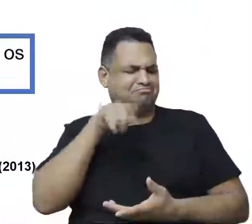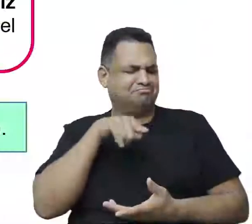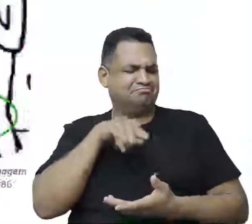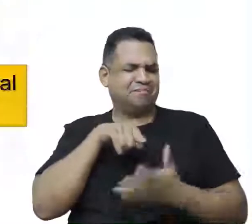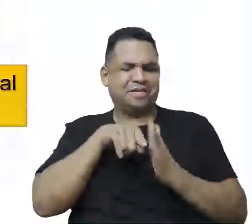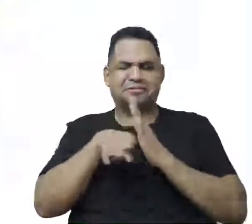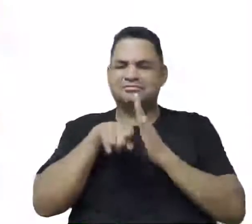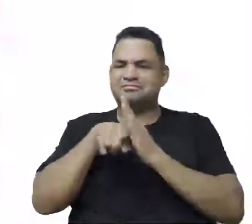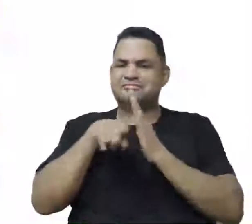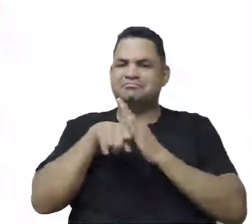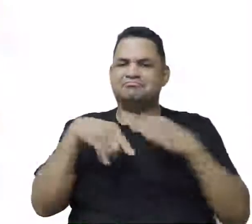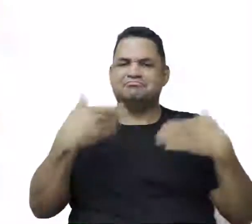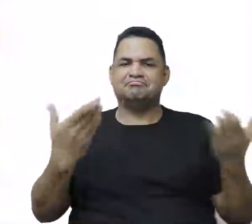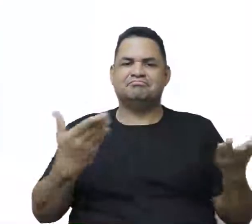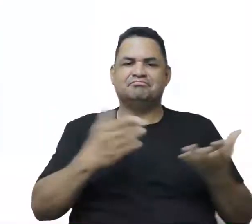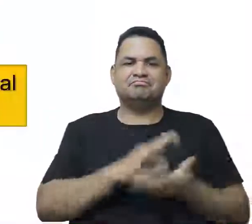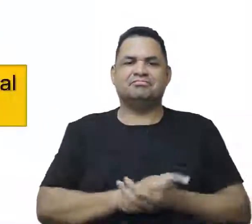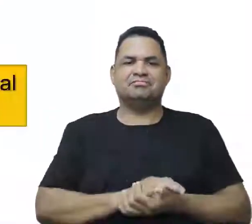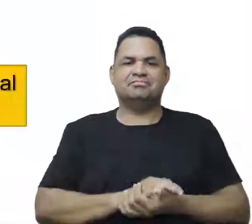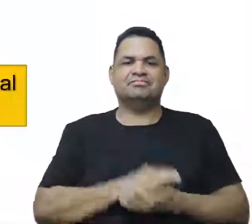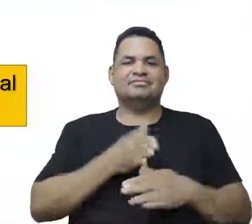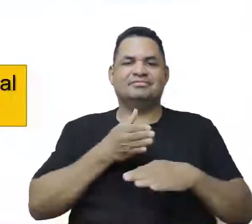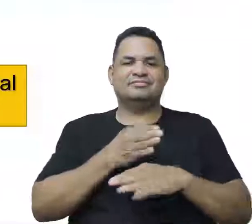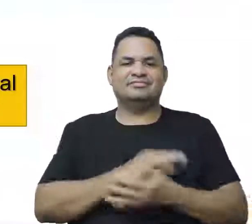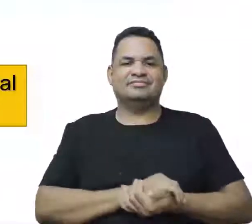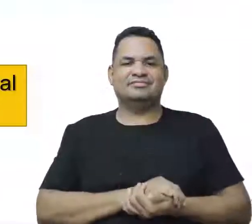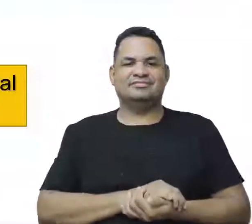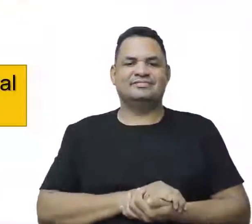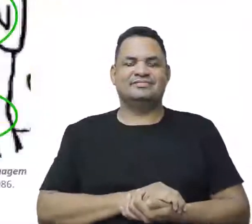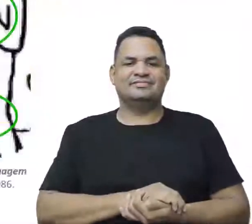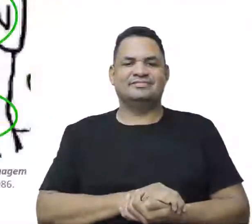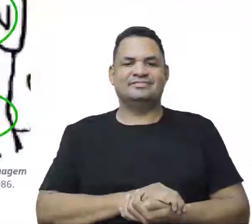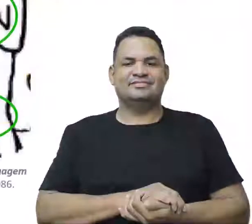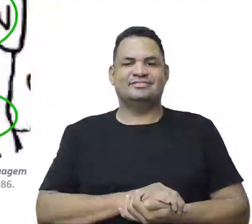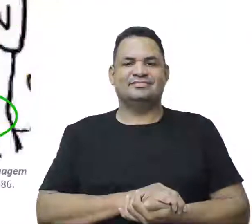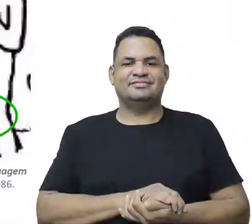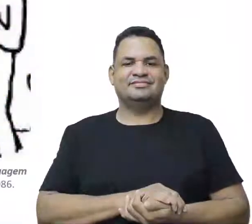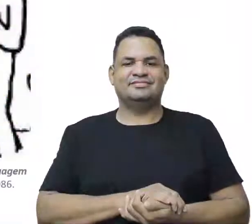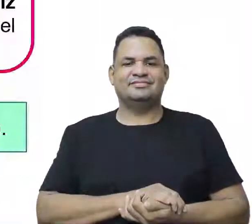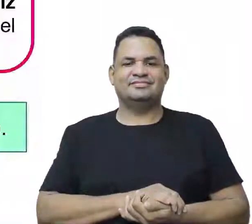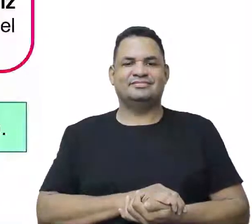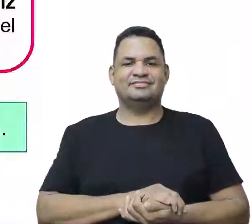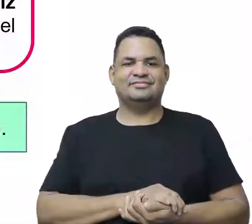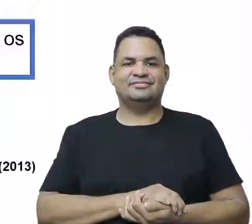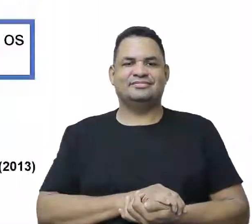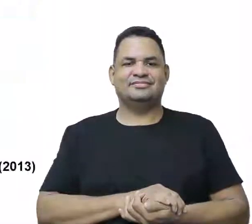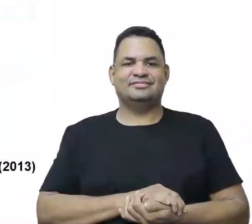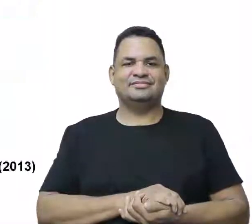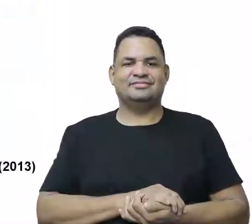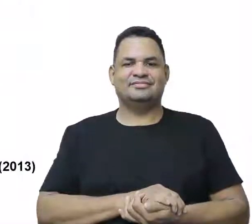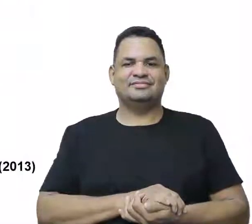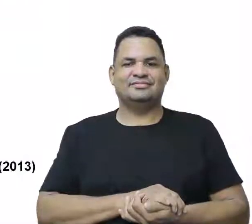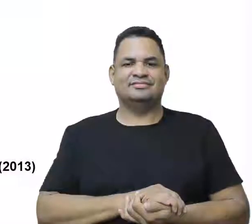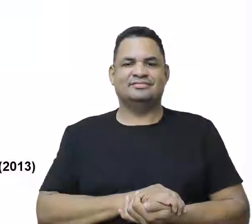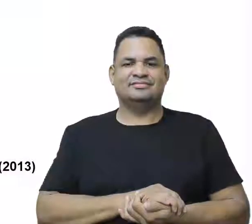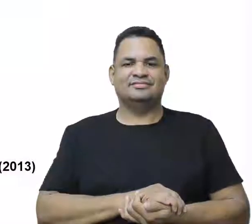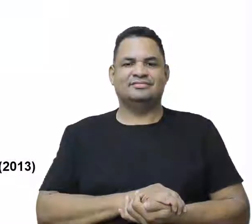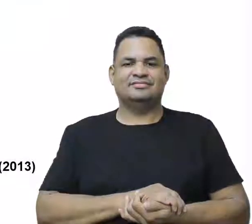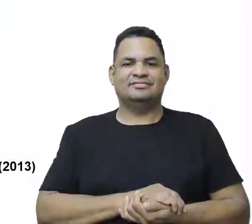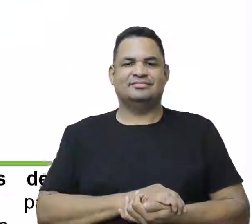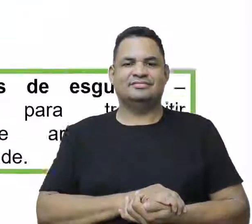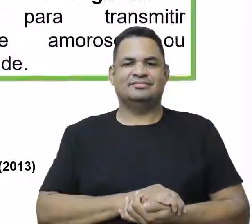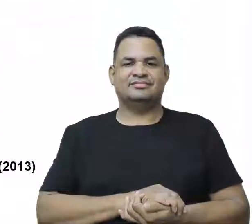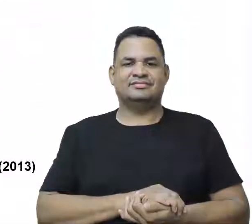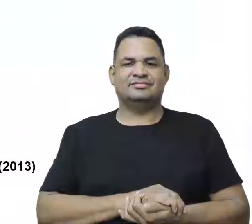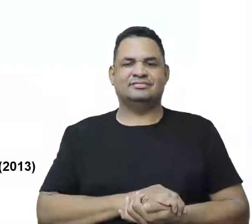você, como, né? Você olha assim e diz, opa, eu passei foi demais ali as aulas já. O meu passador passou demais, gente, perdão. Aqui, nós